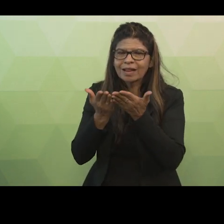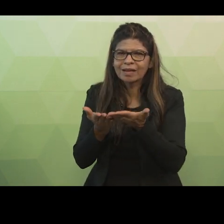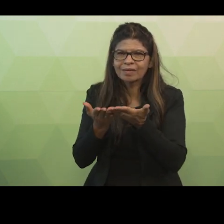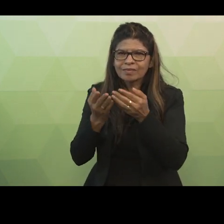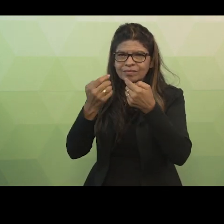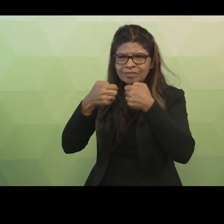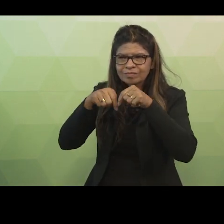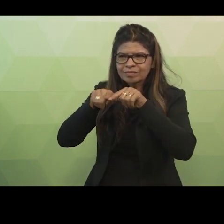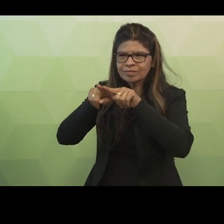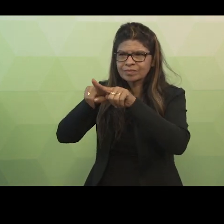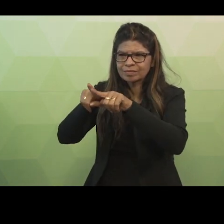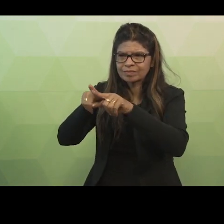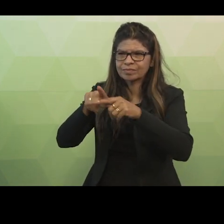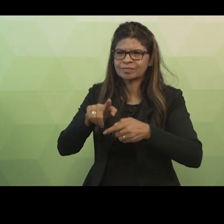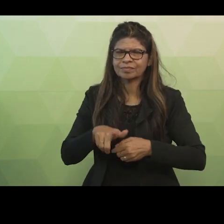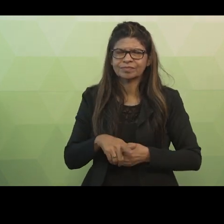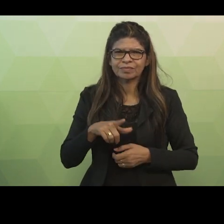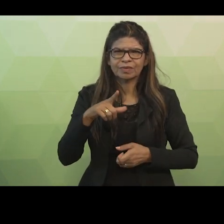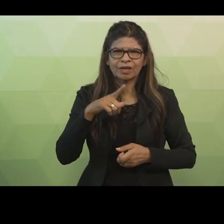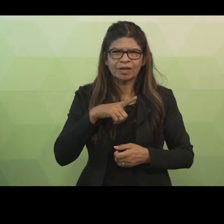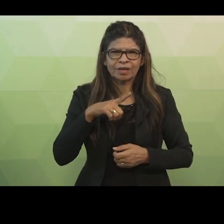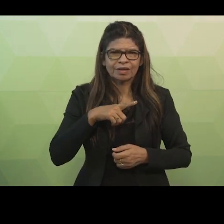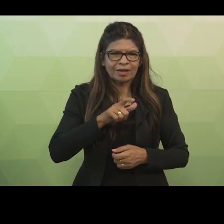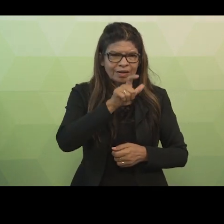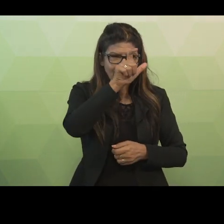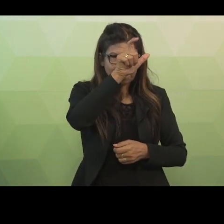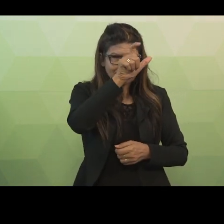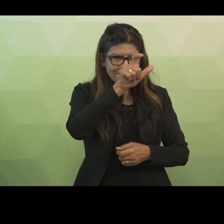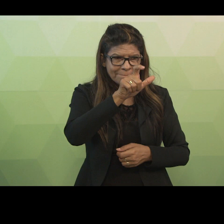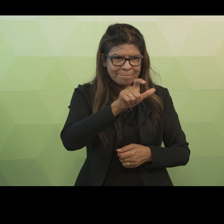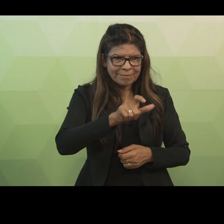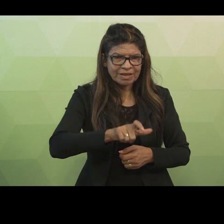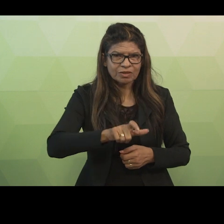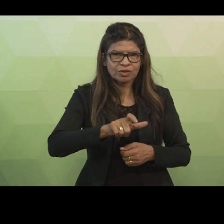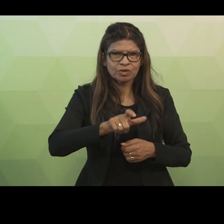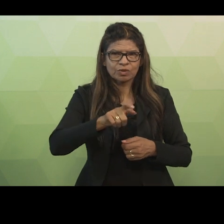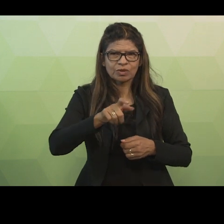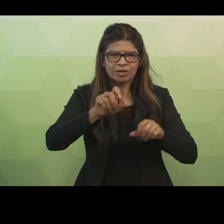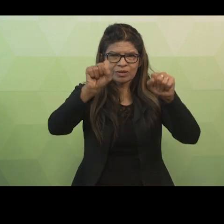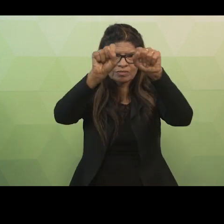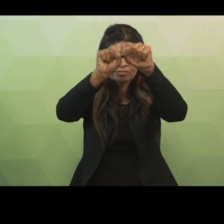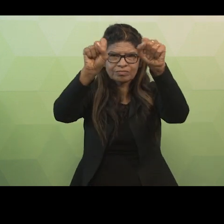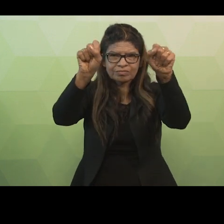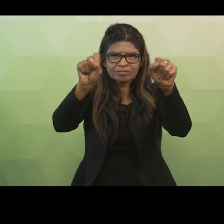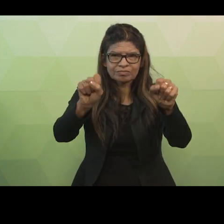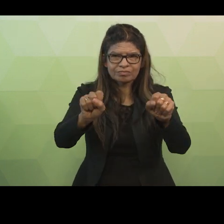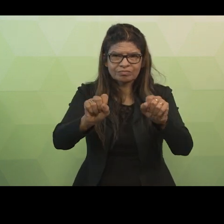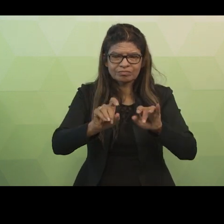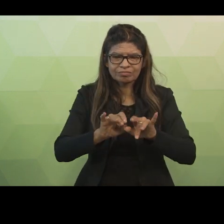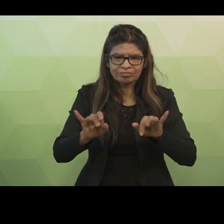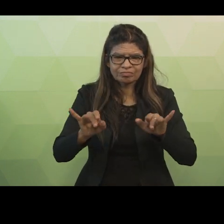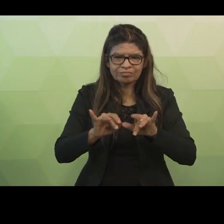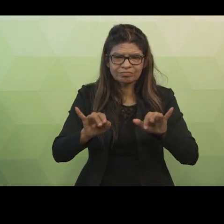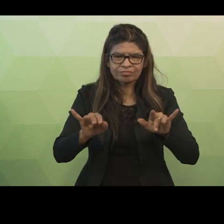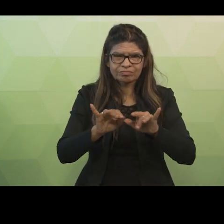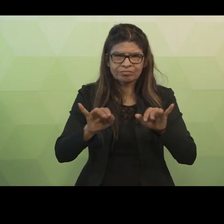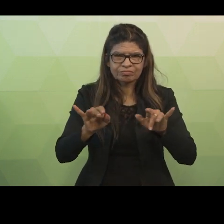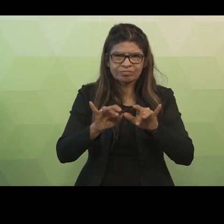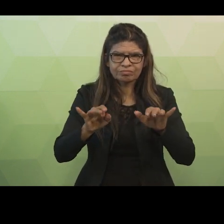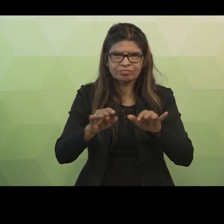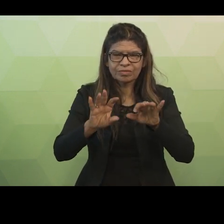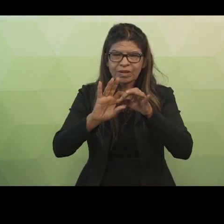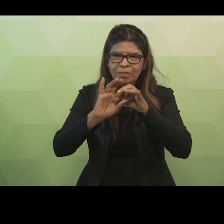Temos o usuário, que será responsável por interagir com o sistema, permitindo que o empréstimo do livro seja realizado,